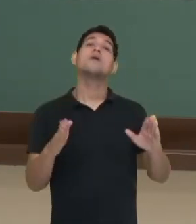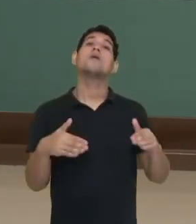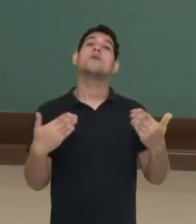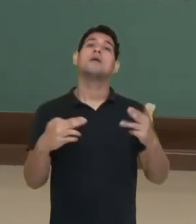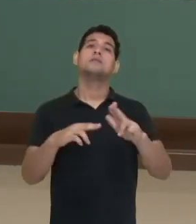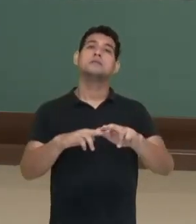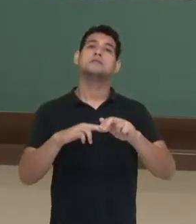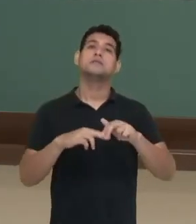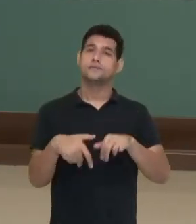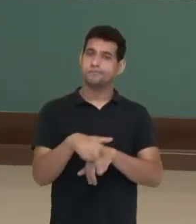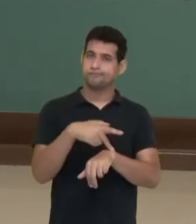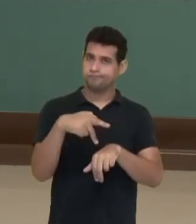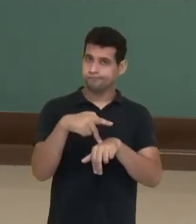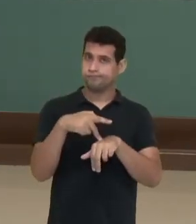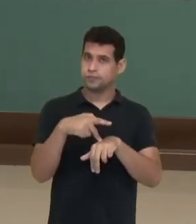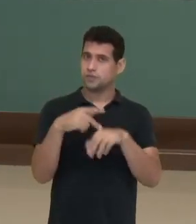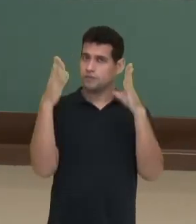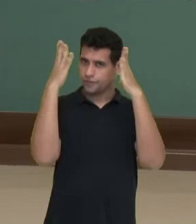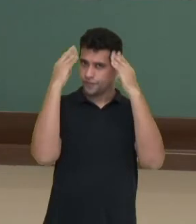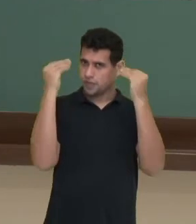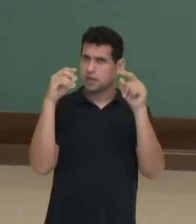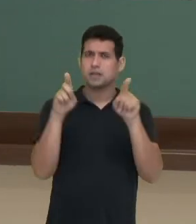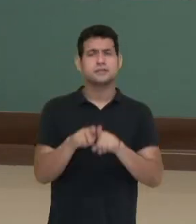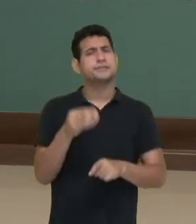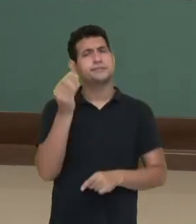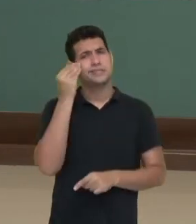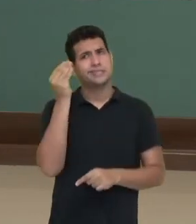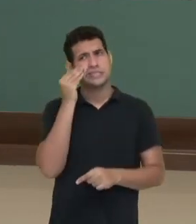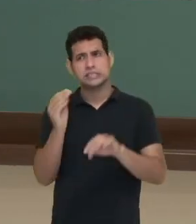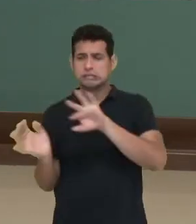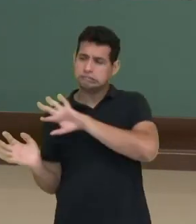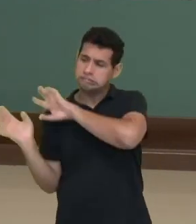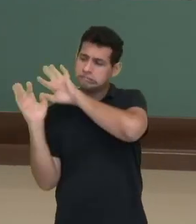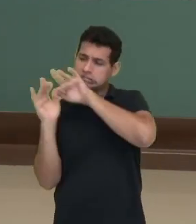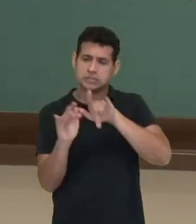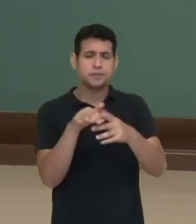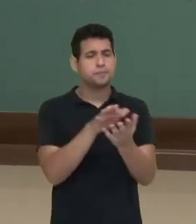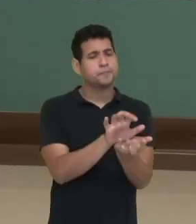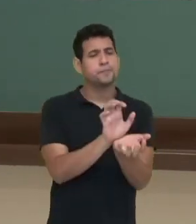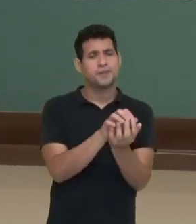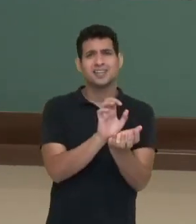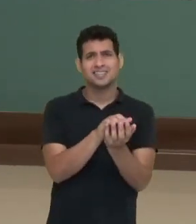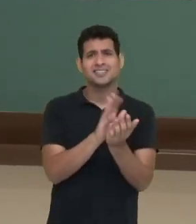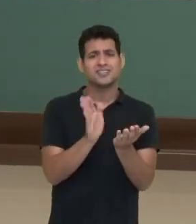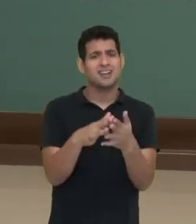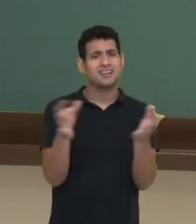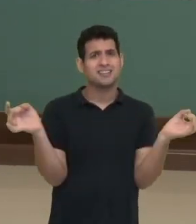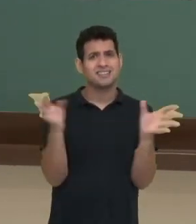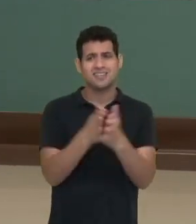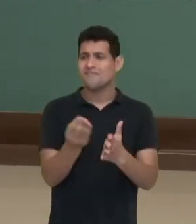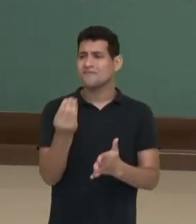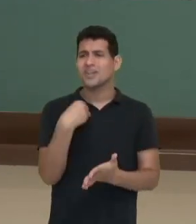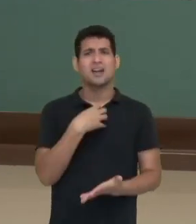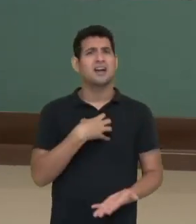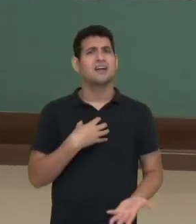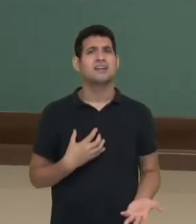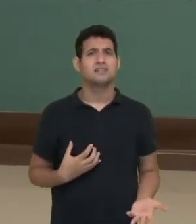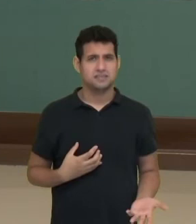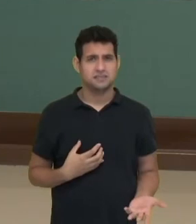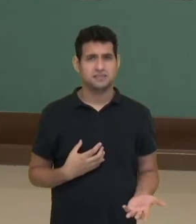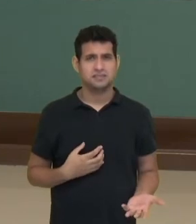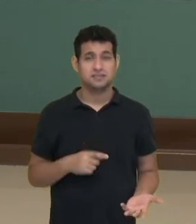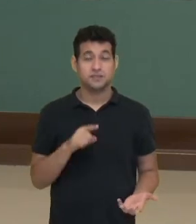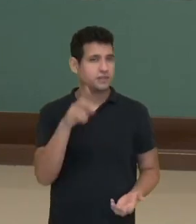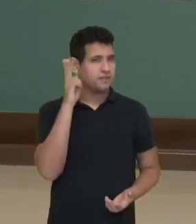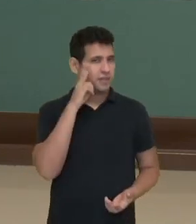motivo de os holandeses terem insistido em invadir Pernambuco, mesmo depois do fracasso na Bahia? Vocês